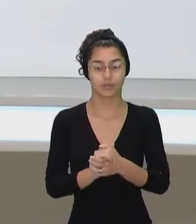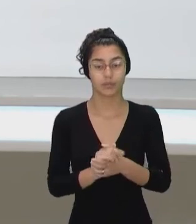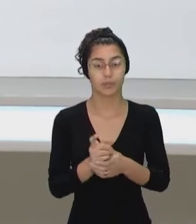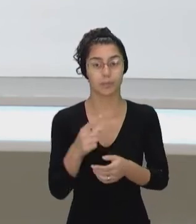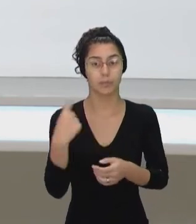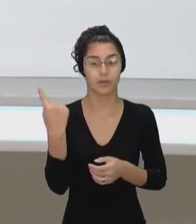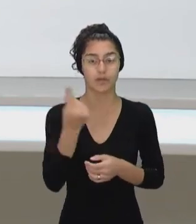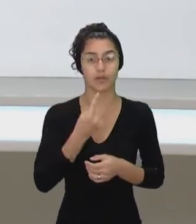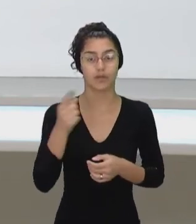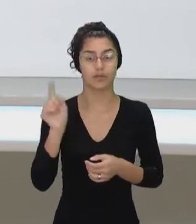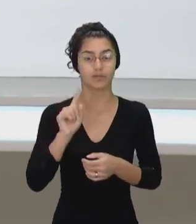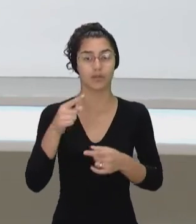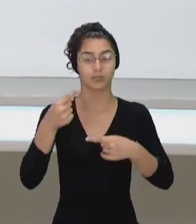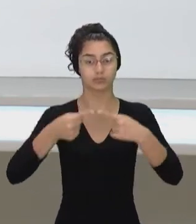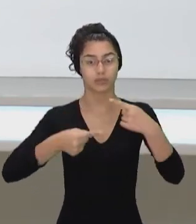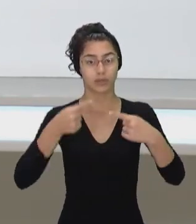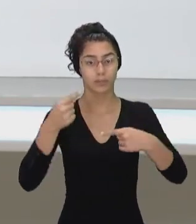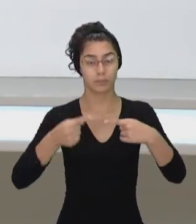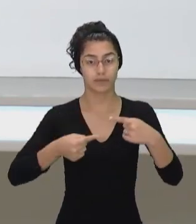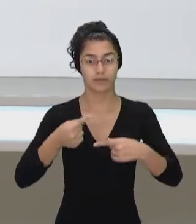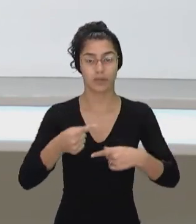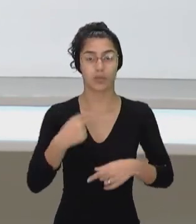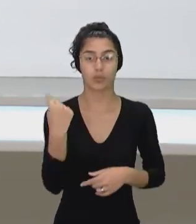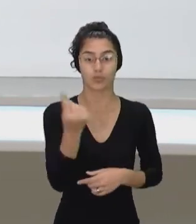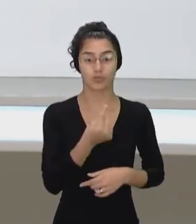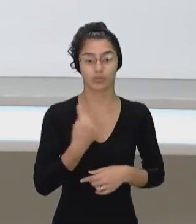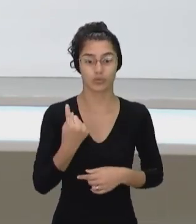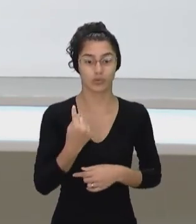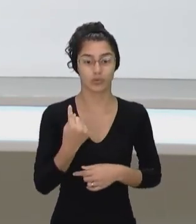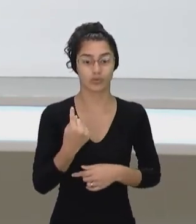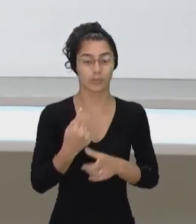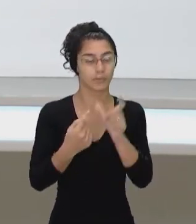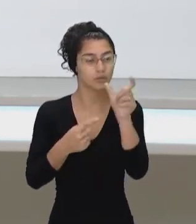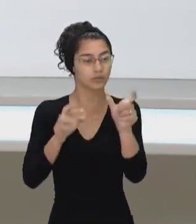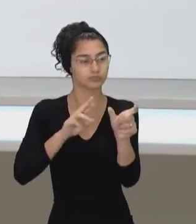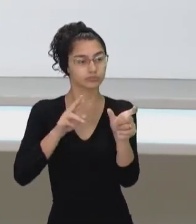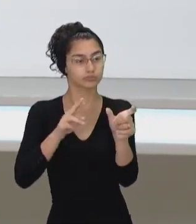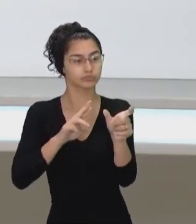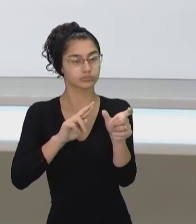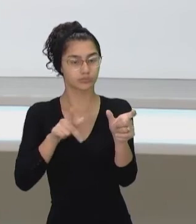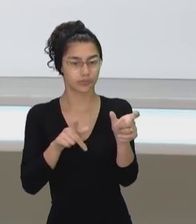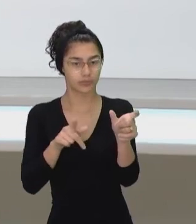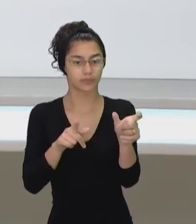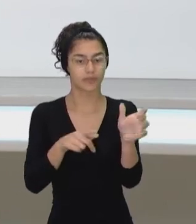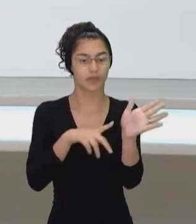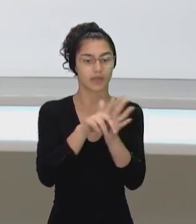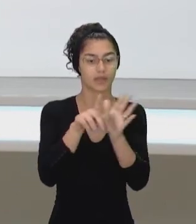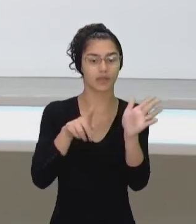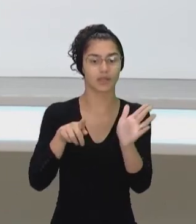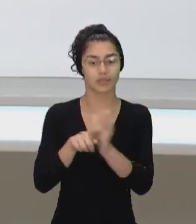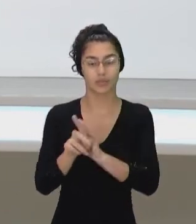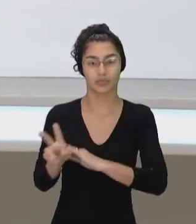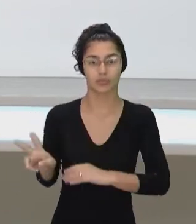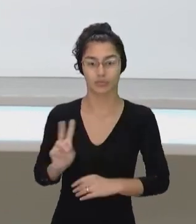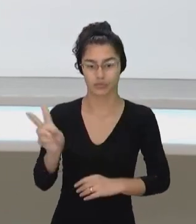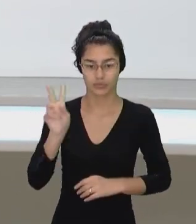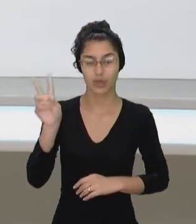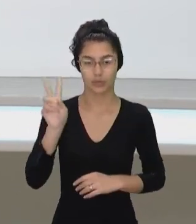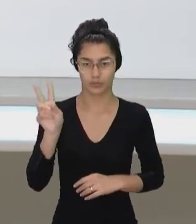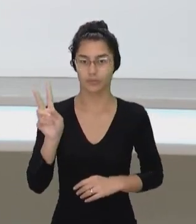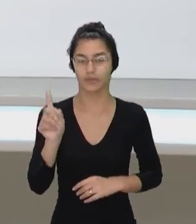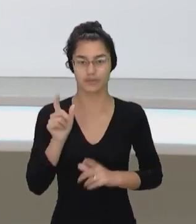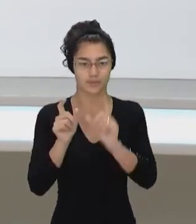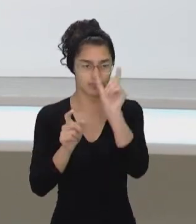a gente não debater o nosso opositor, para a gente não debater as questões dos valores do